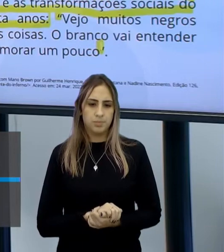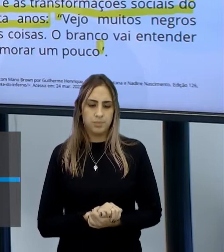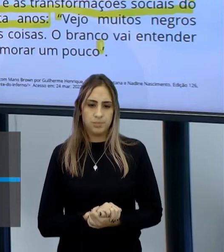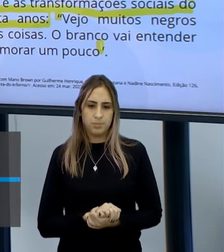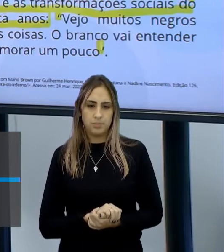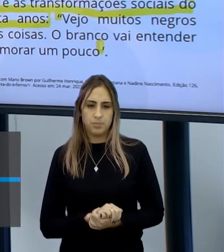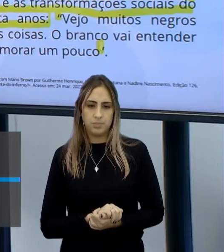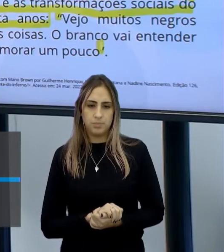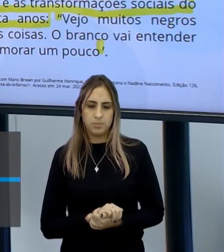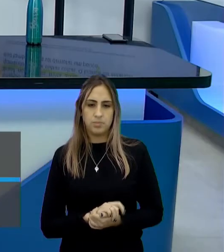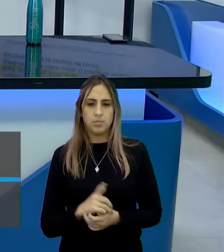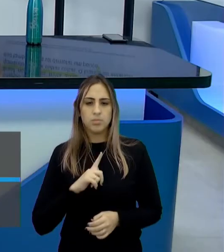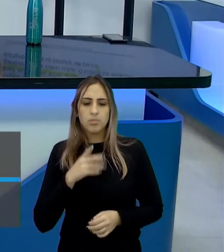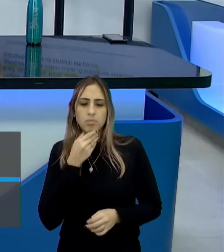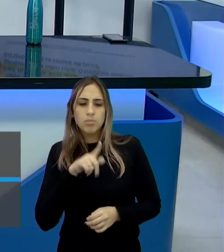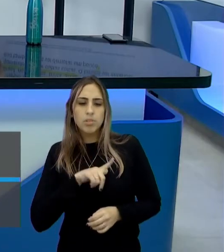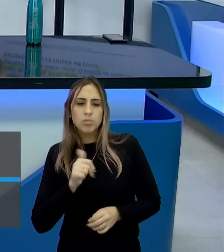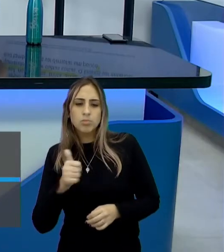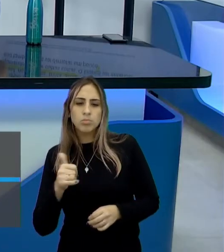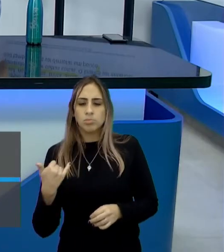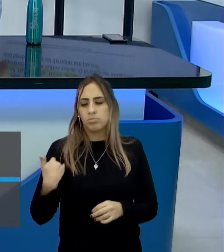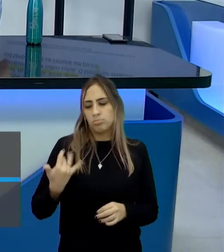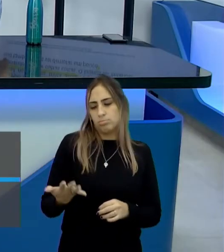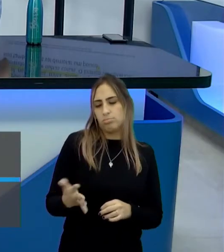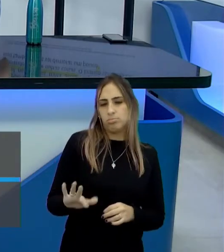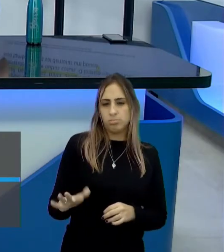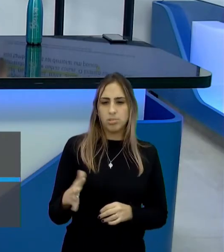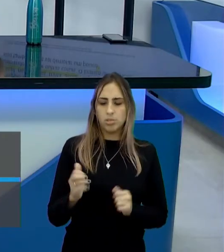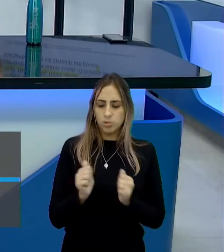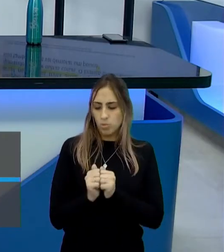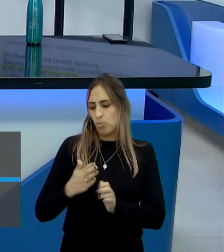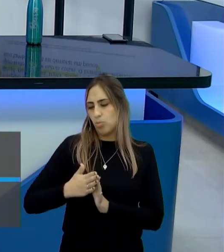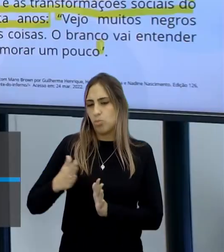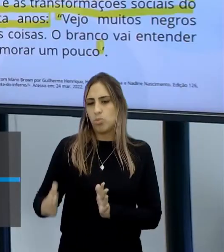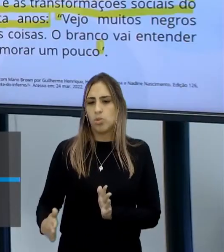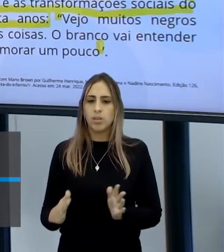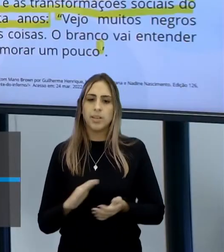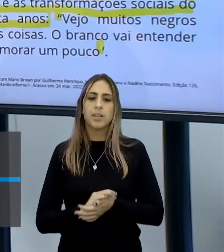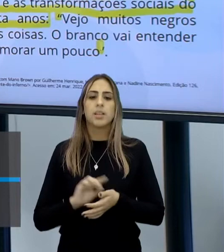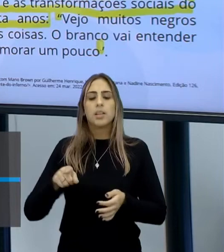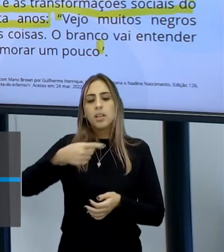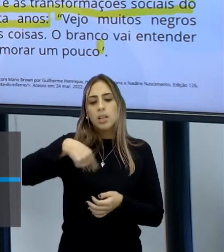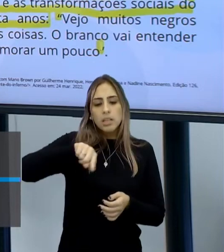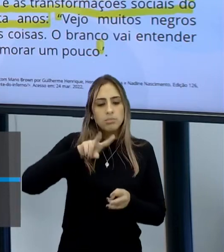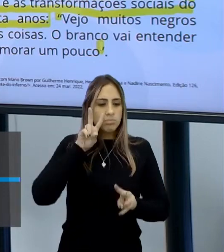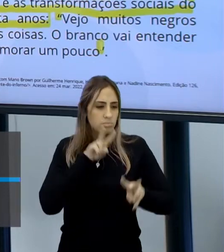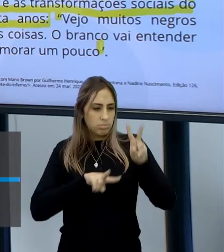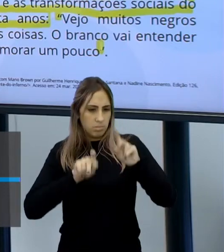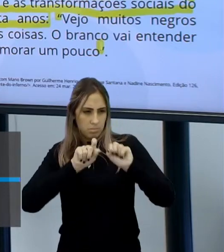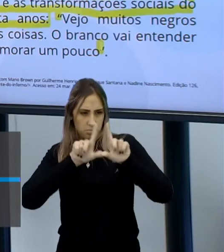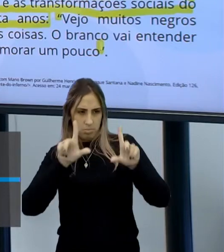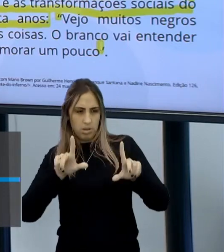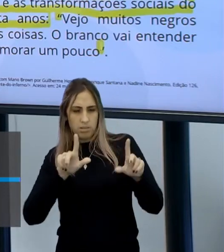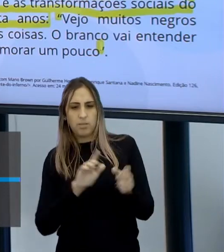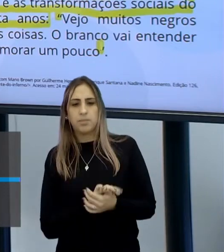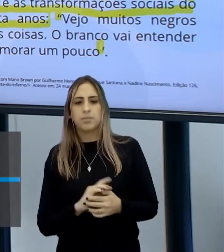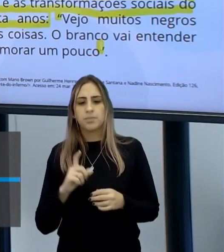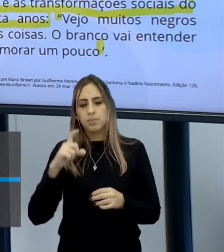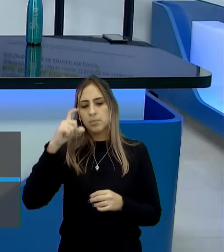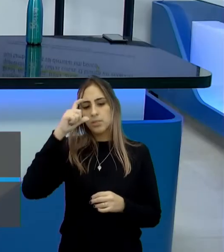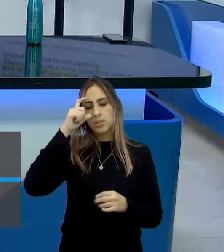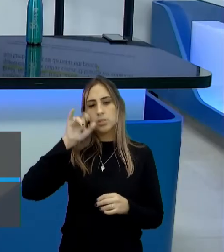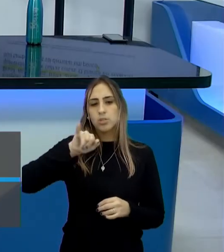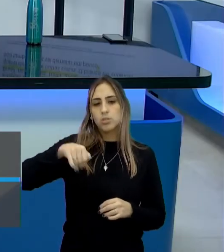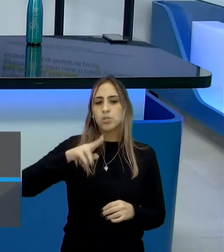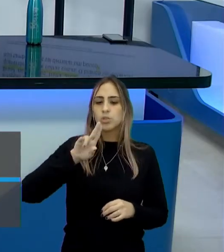Um garoto, ele deve ter uns 11 anos, né? Mais ou menos, ao lado dele. Então, esse cenário, ele está com óculos Juliette,